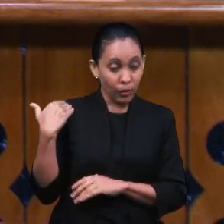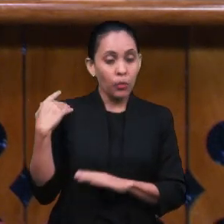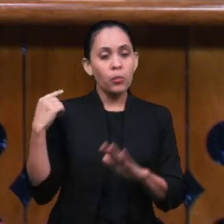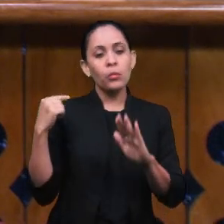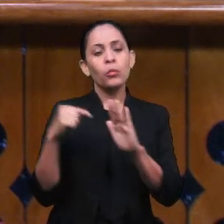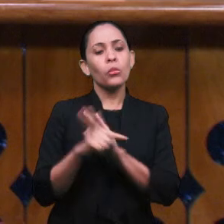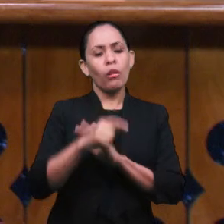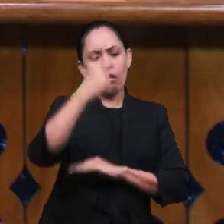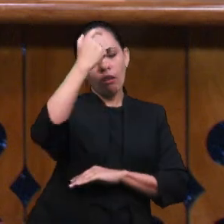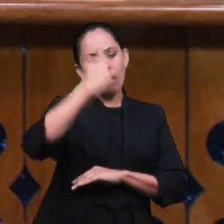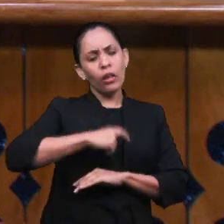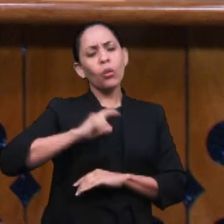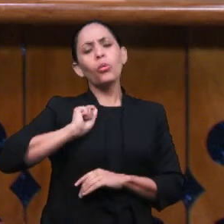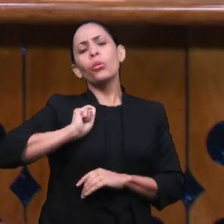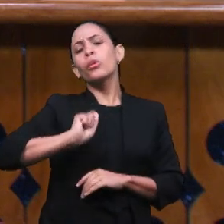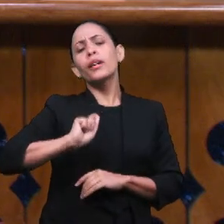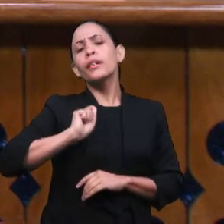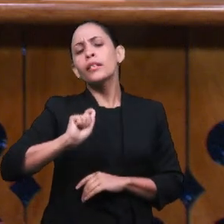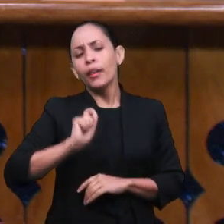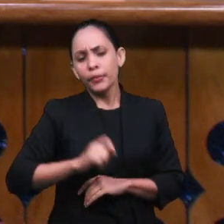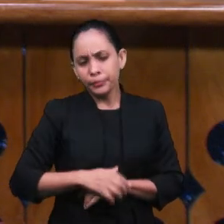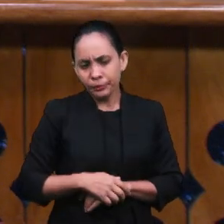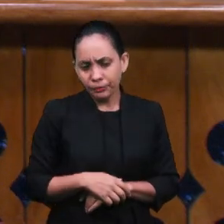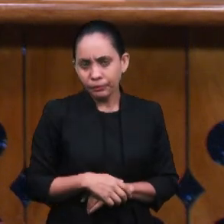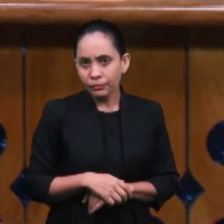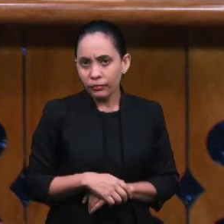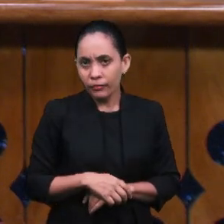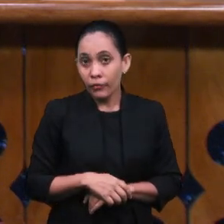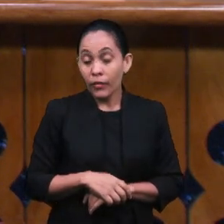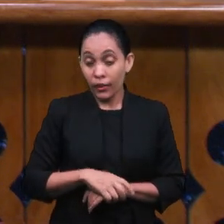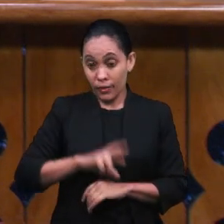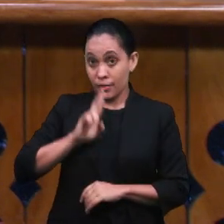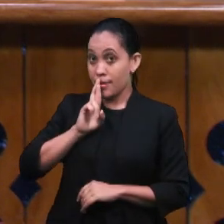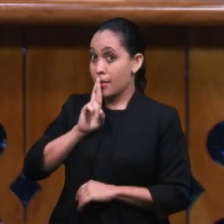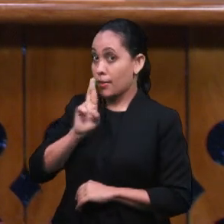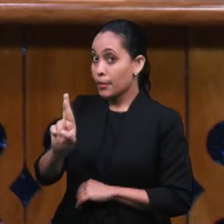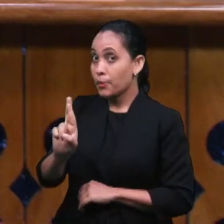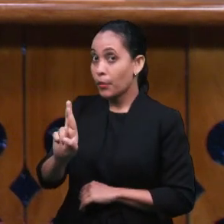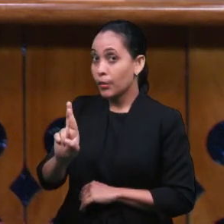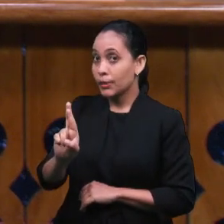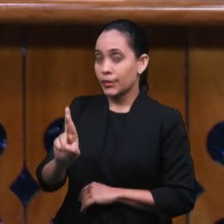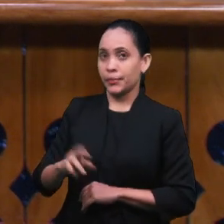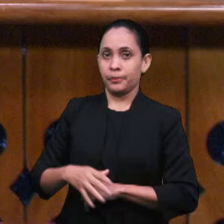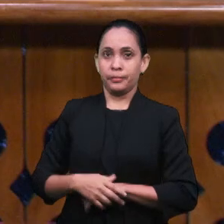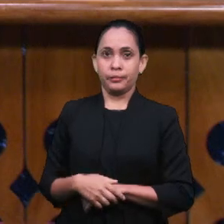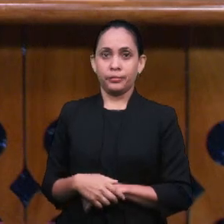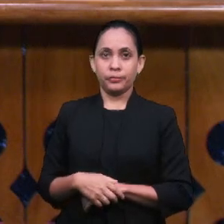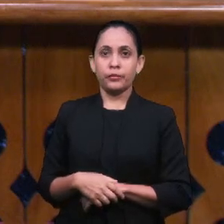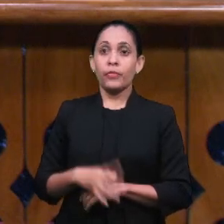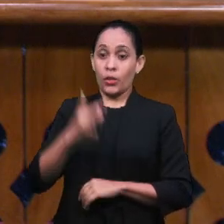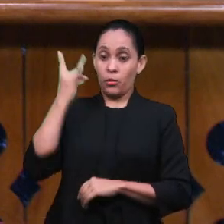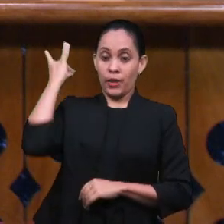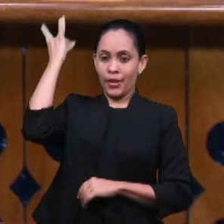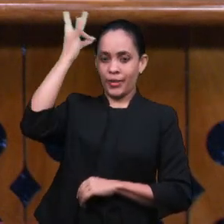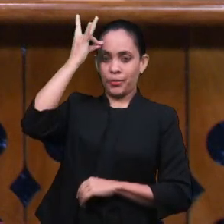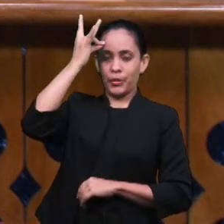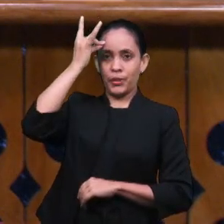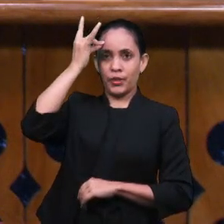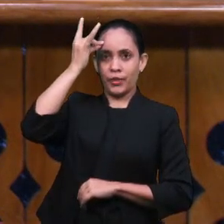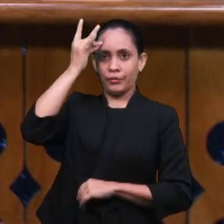Ele respondeu. E a resposta dele, a resposta do Espírito, que